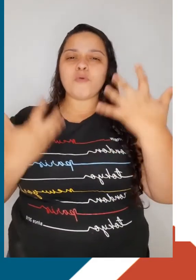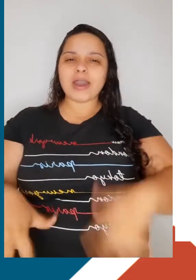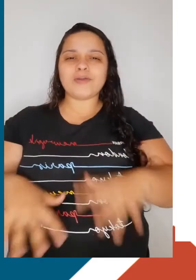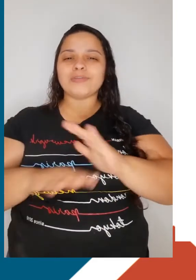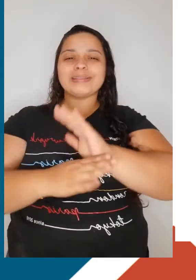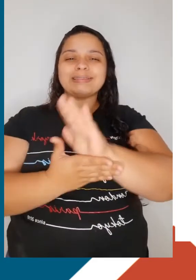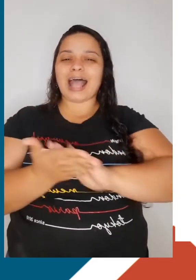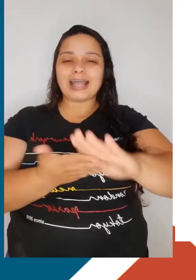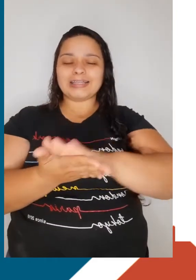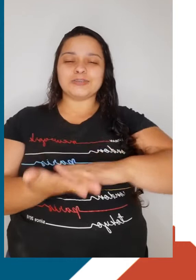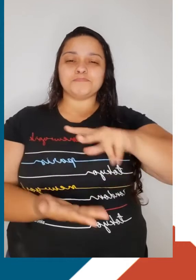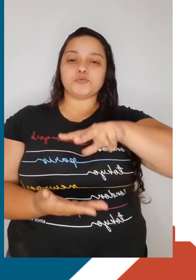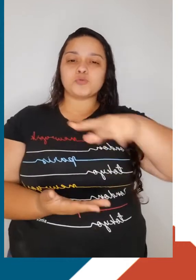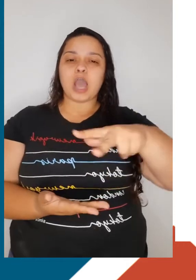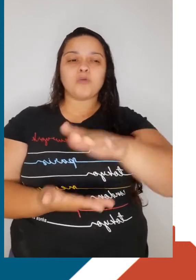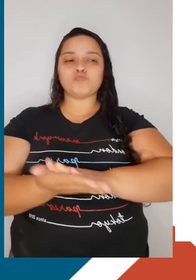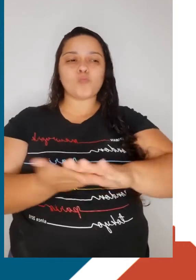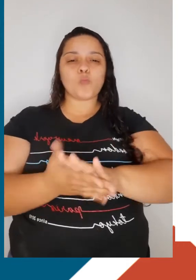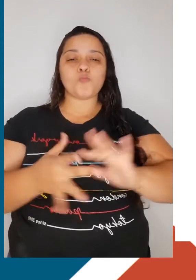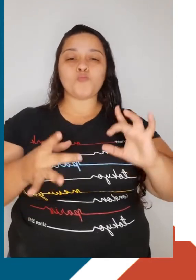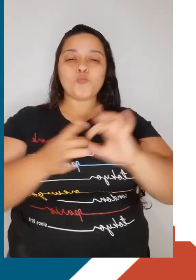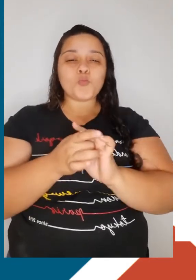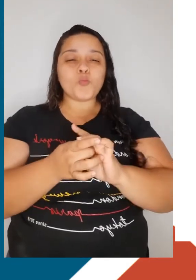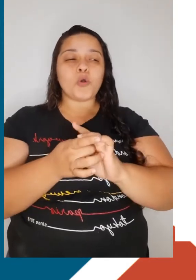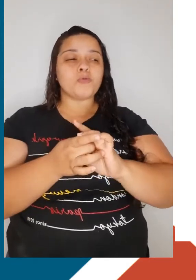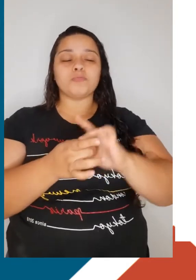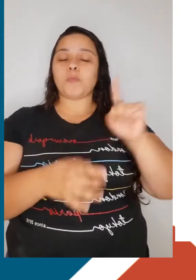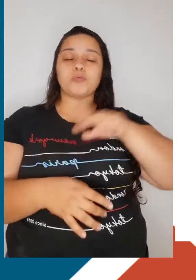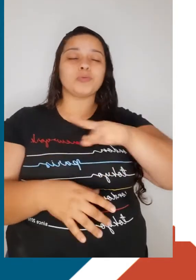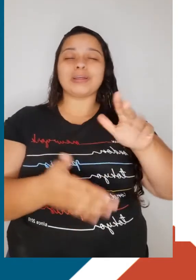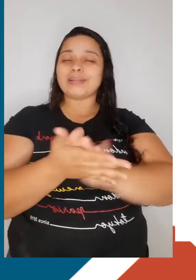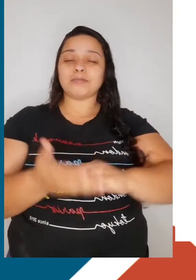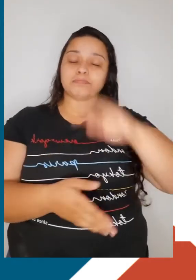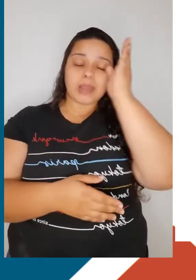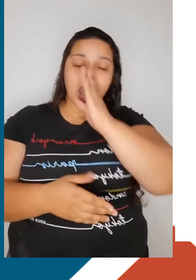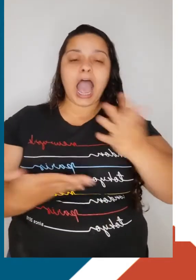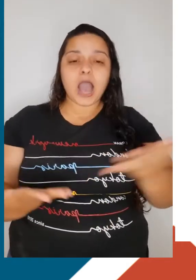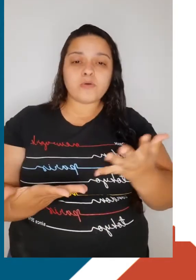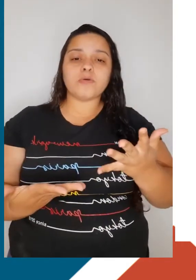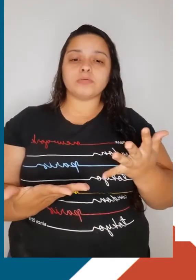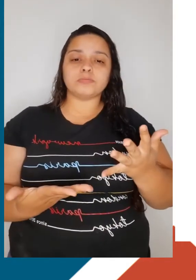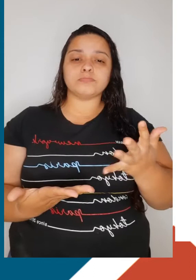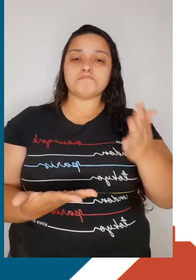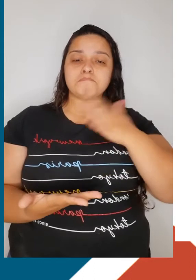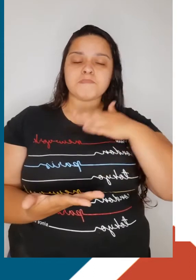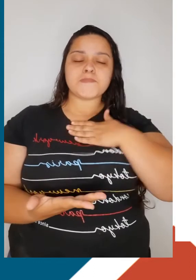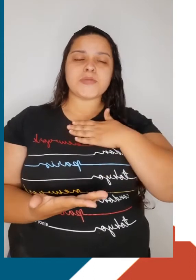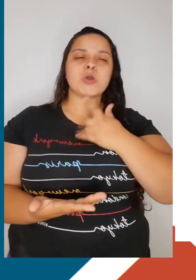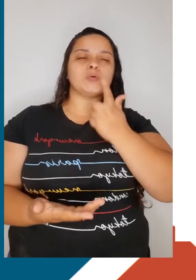Eu nada mais quero do governo de Lisboa! Nenhum laço nos une mais! Pelo meu